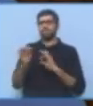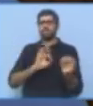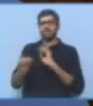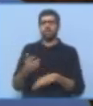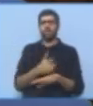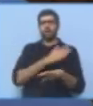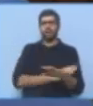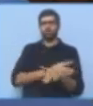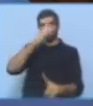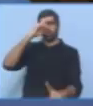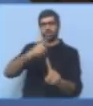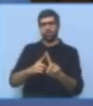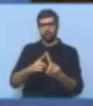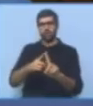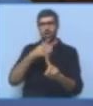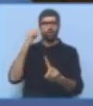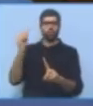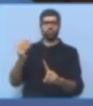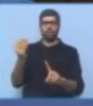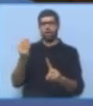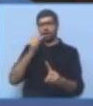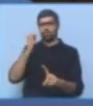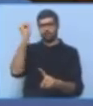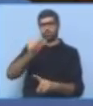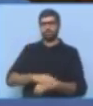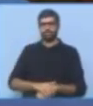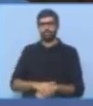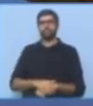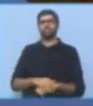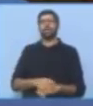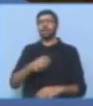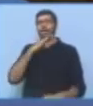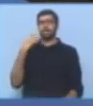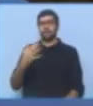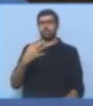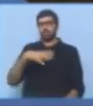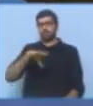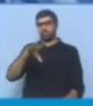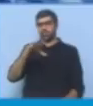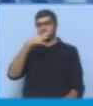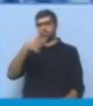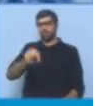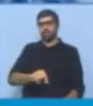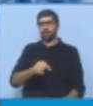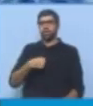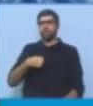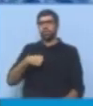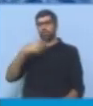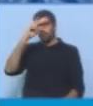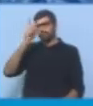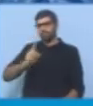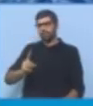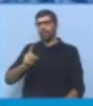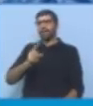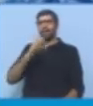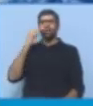preparação dos adultos, não é? E é engraçado, já agora o que disse também, eu nem sabia que